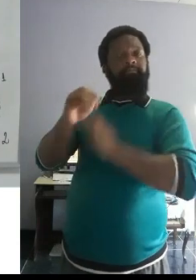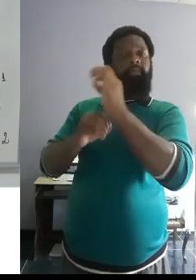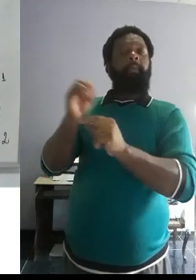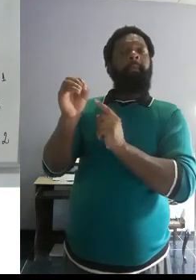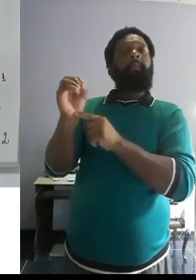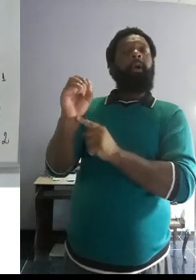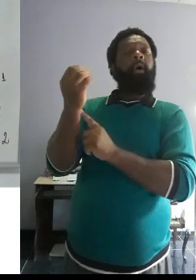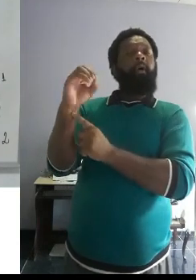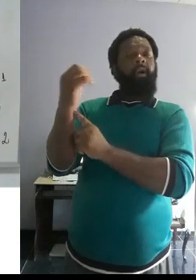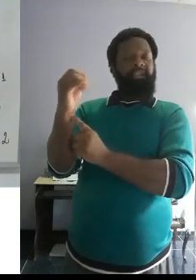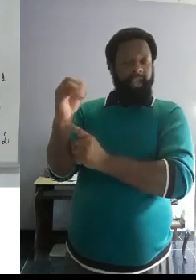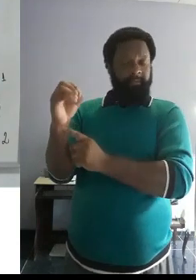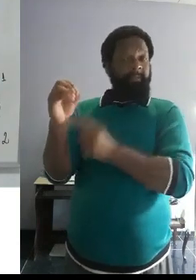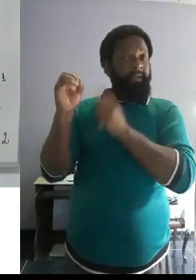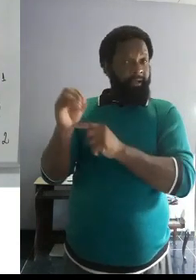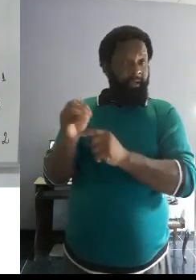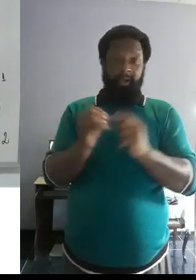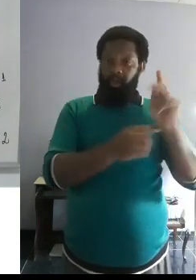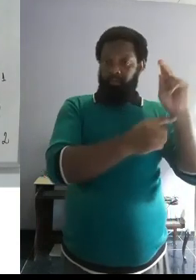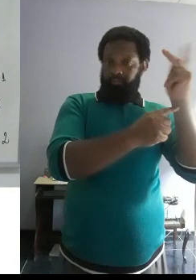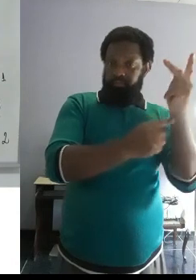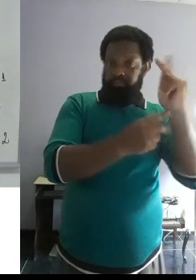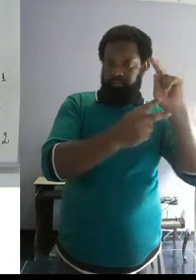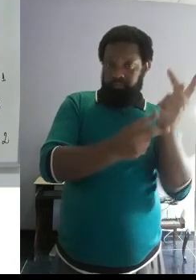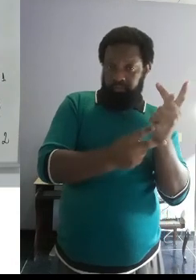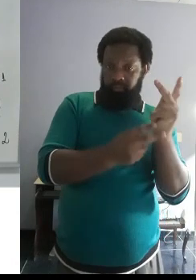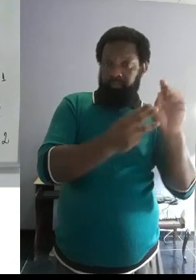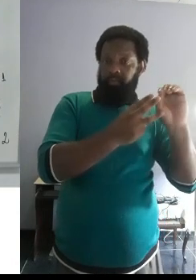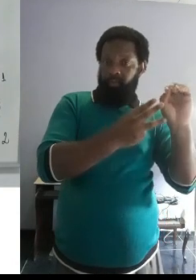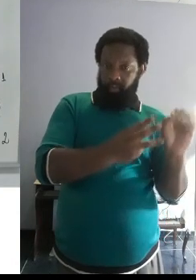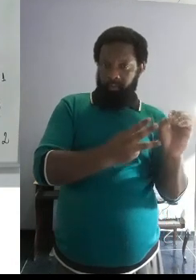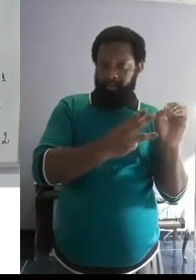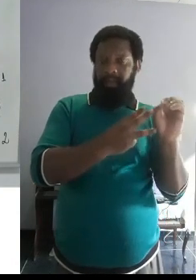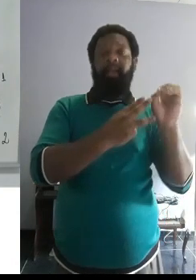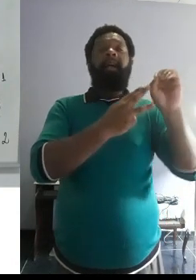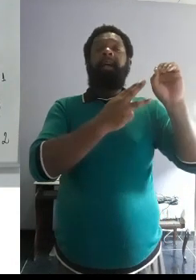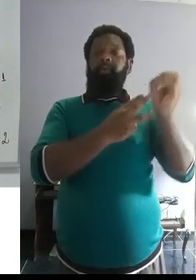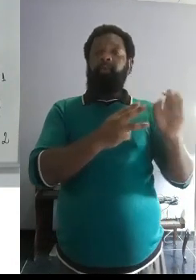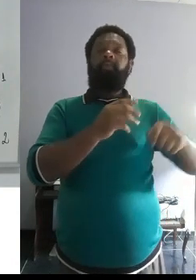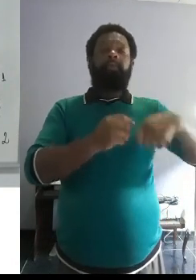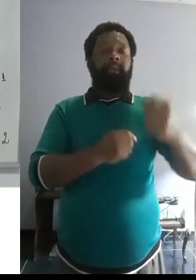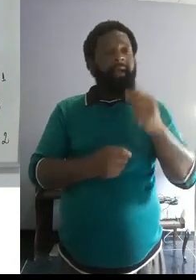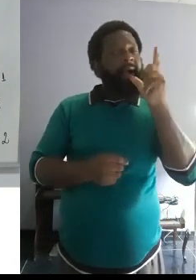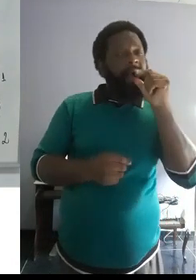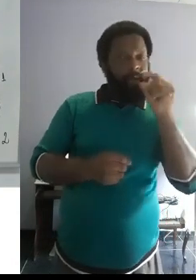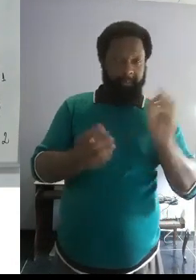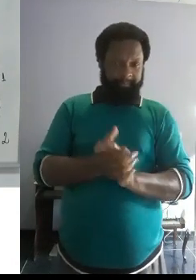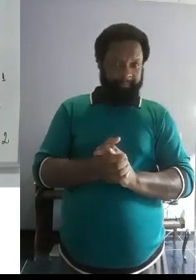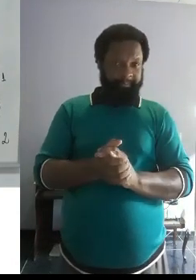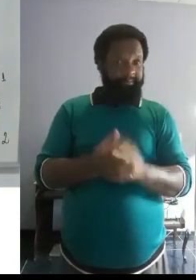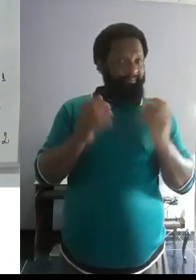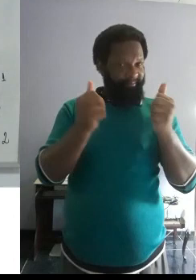do elemento químico oxigênio. Então, 2 átomos de hidrogênio com um átomo de oxigênio formam a molécula de